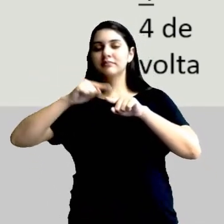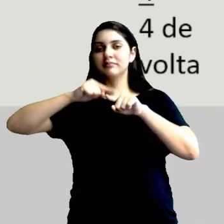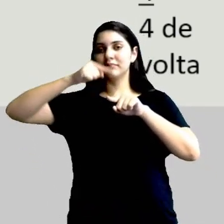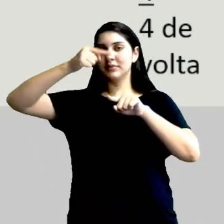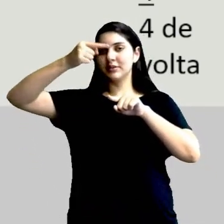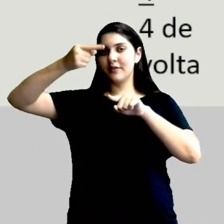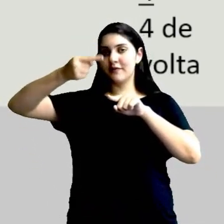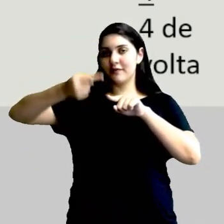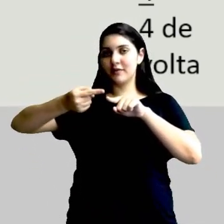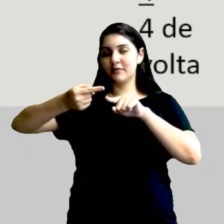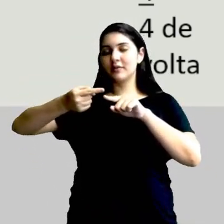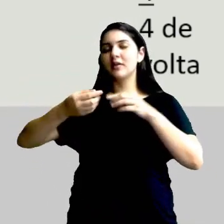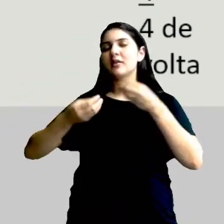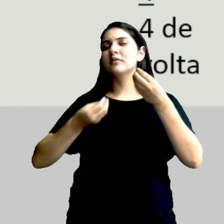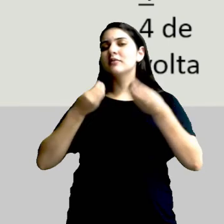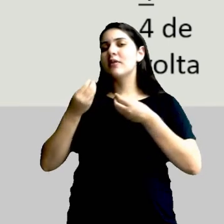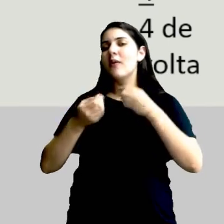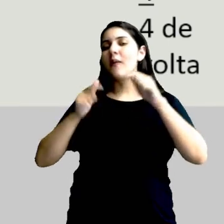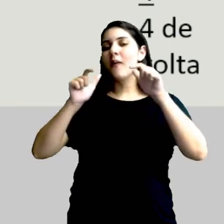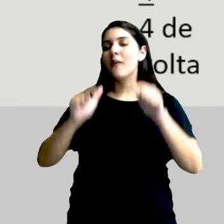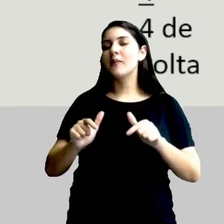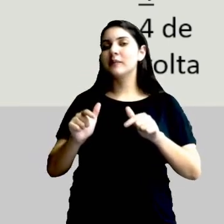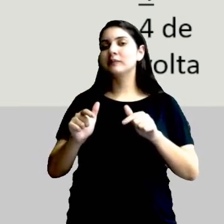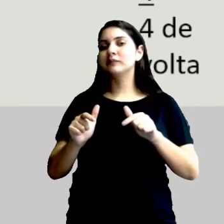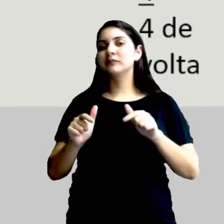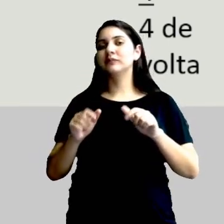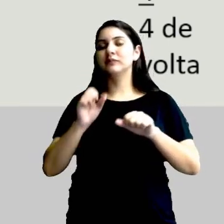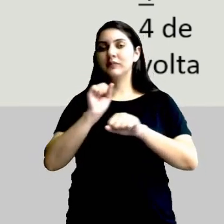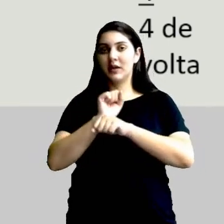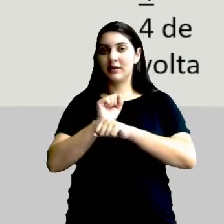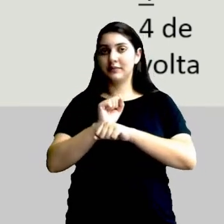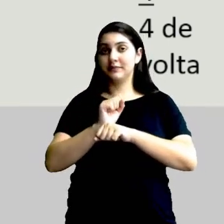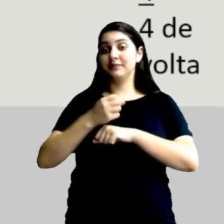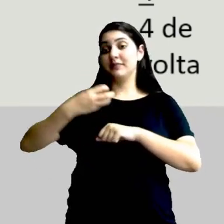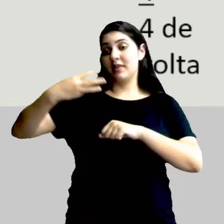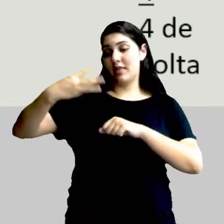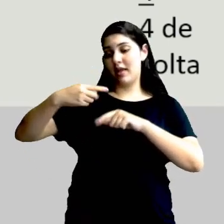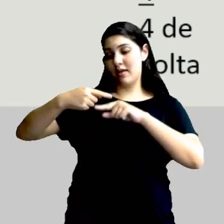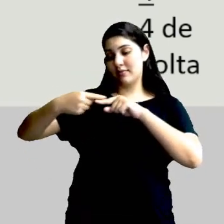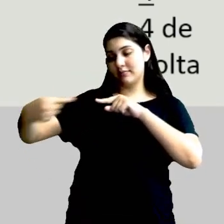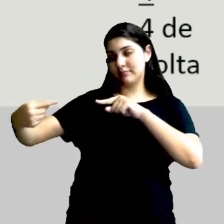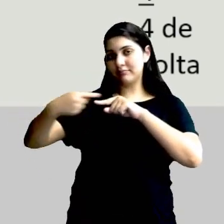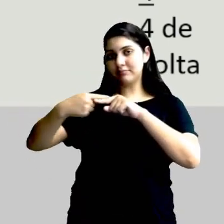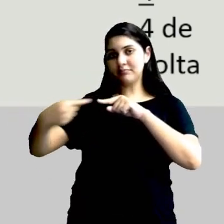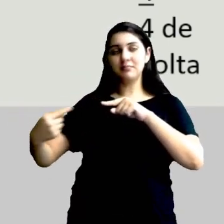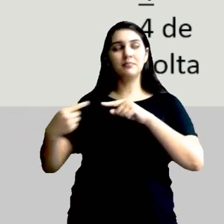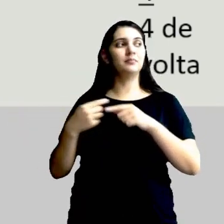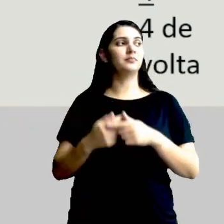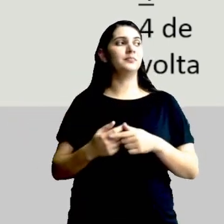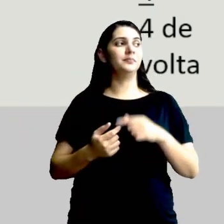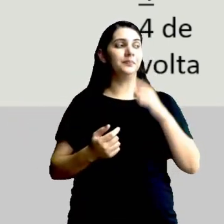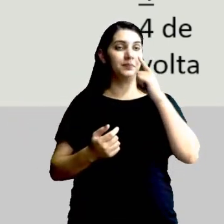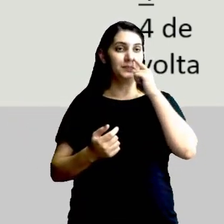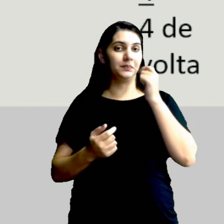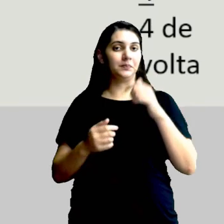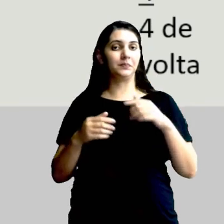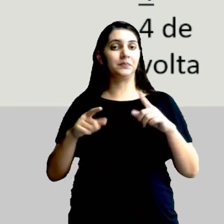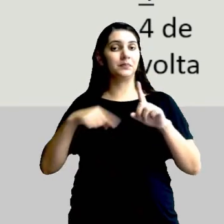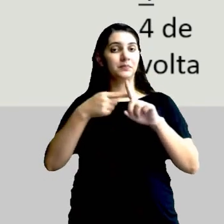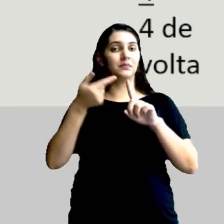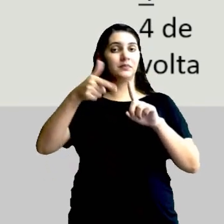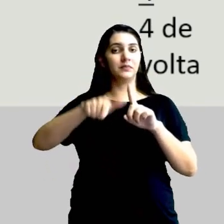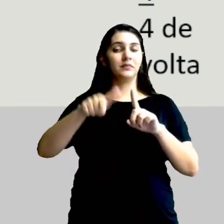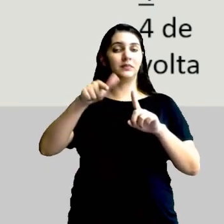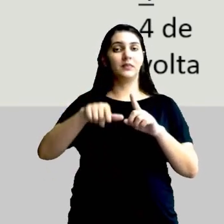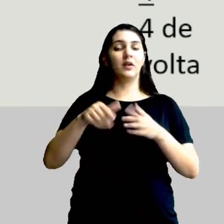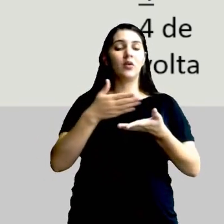volta. Em qual seta ela iria parar? Na terceira, não é isso? Mais uma vez,